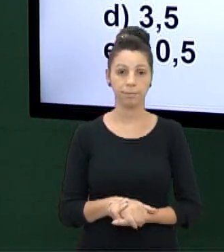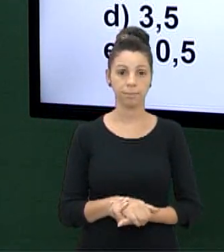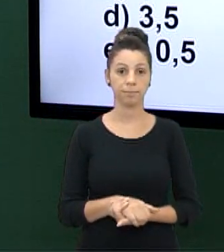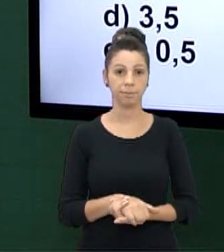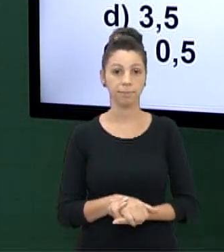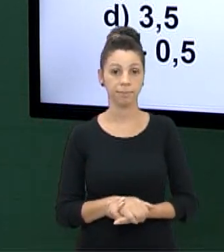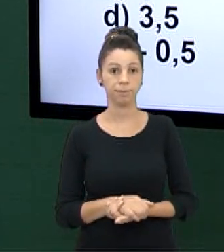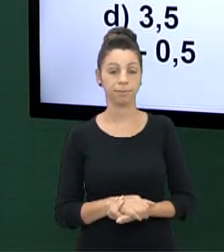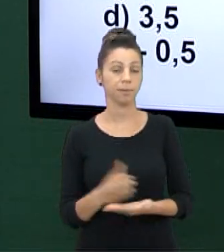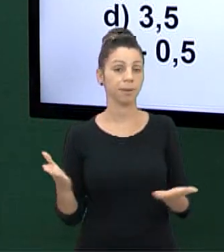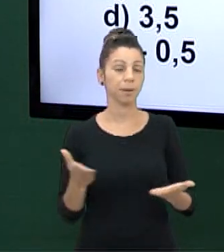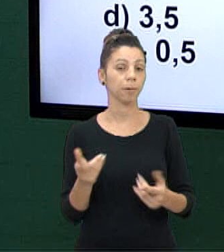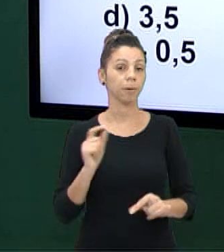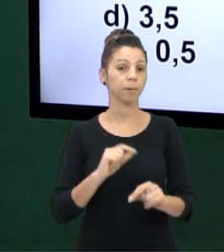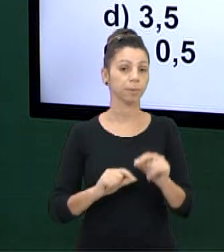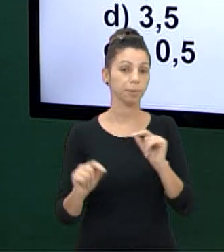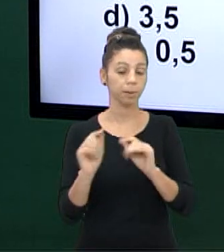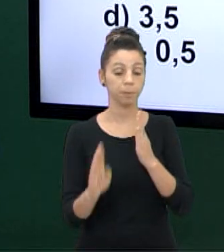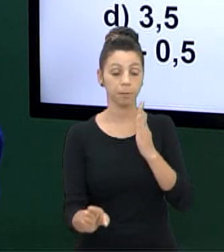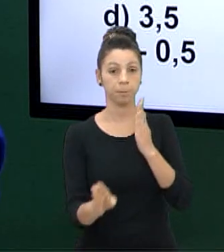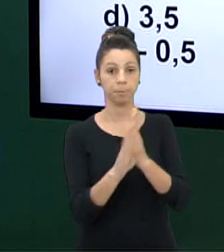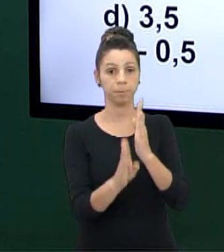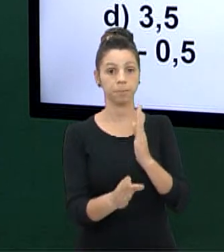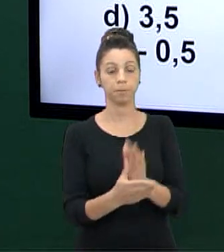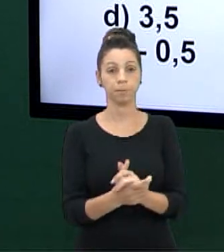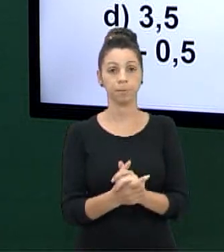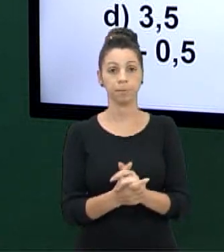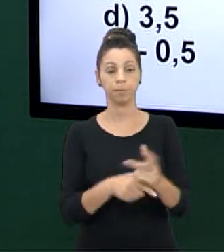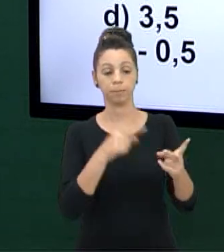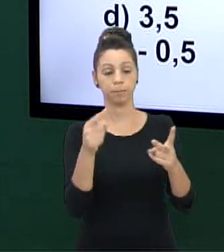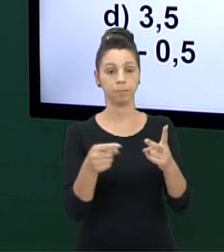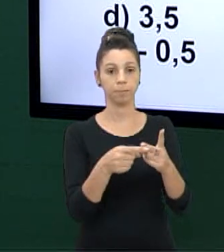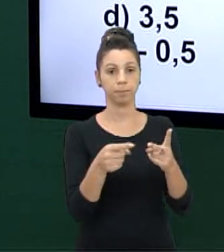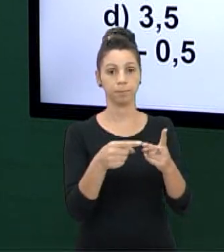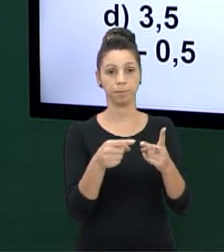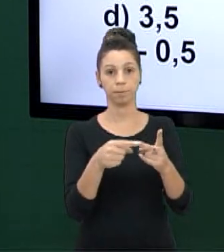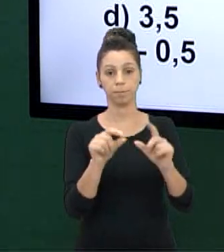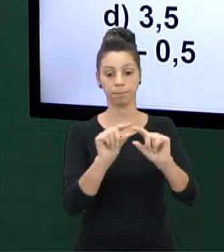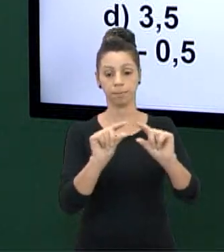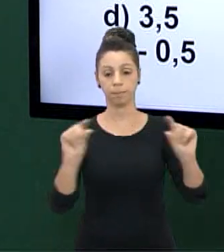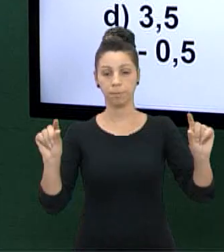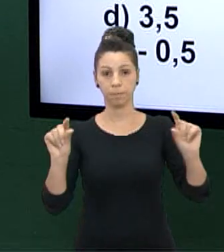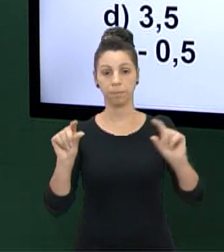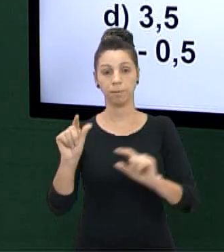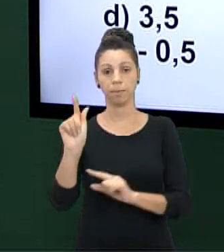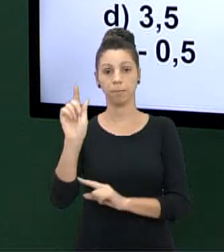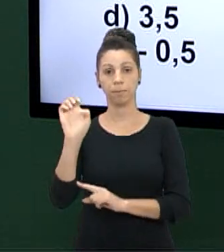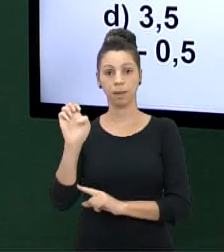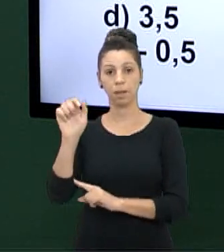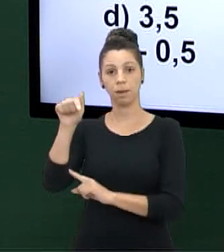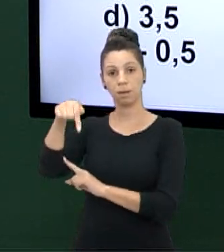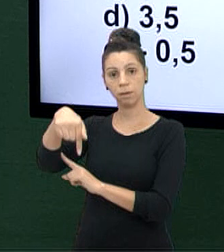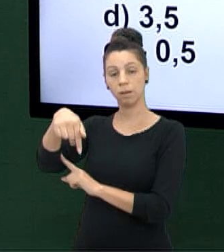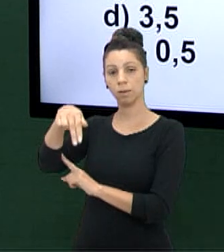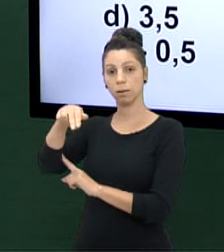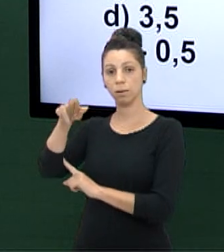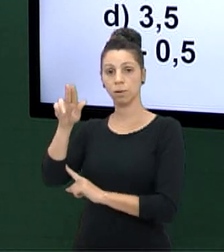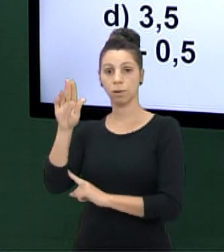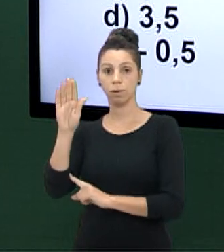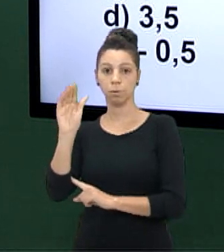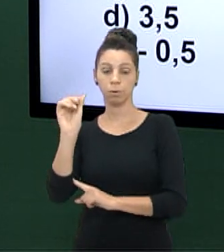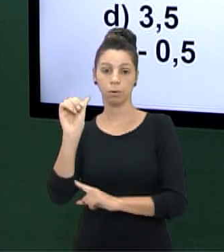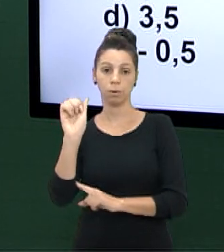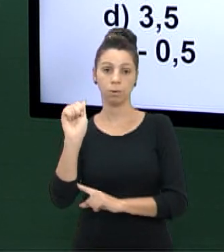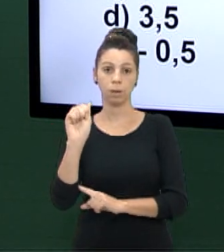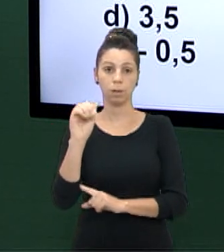aí, vamos encontrar agora a equação 2. A equação 2 a gente encontrou. Fica